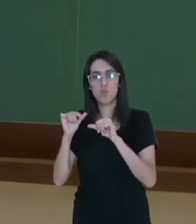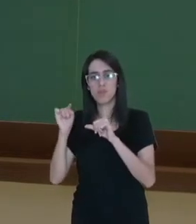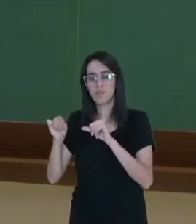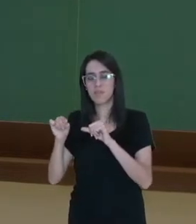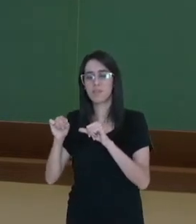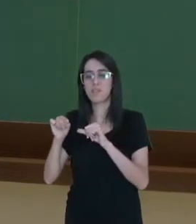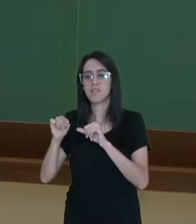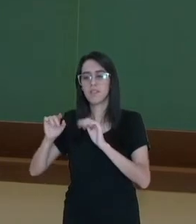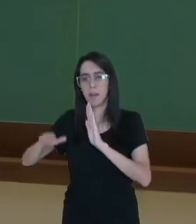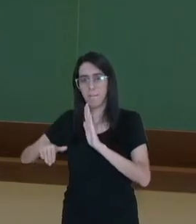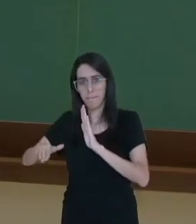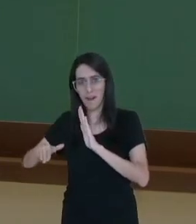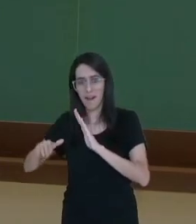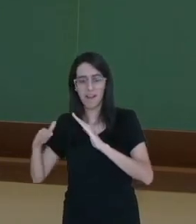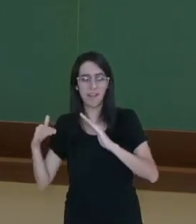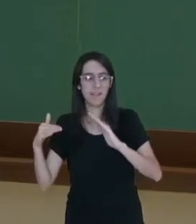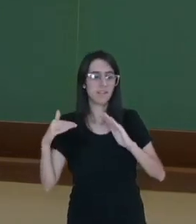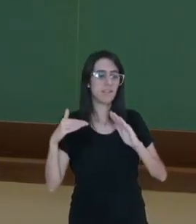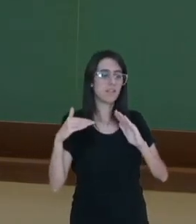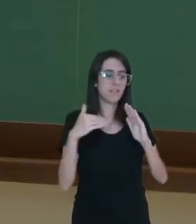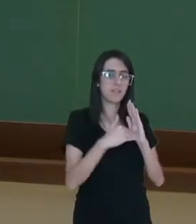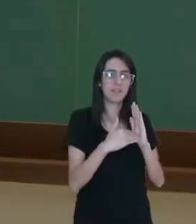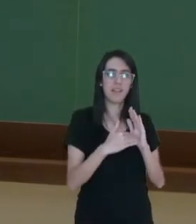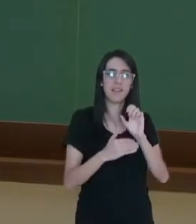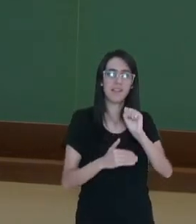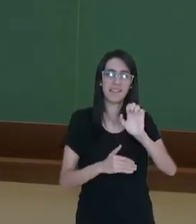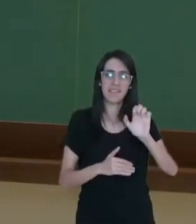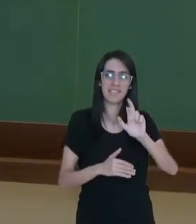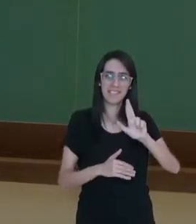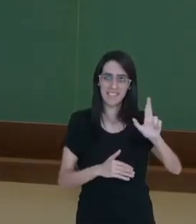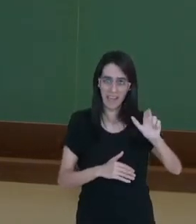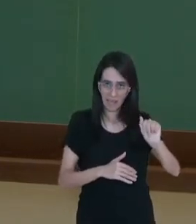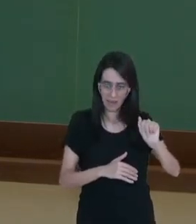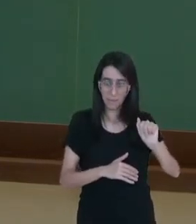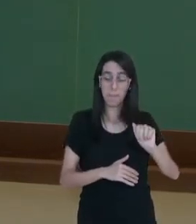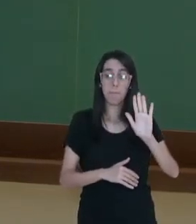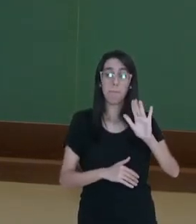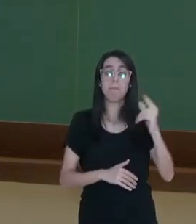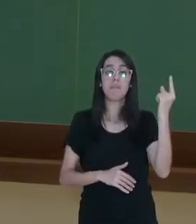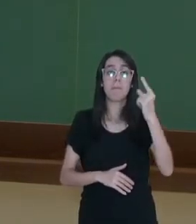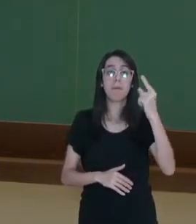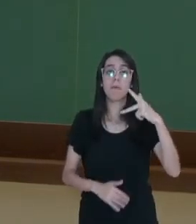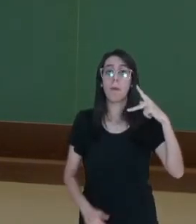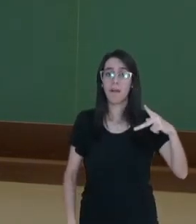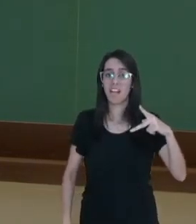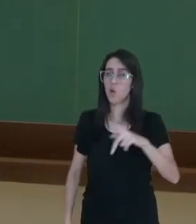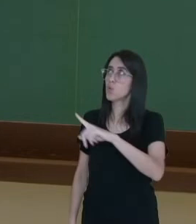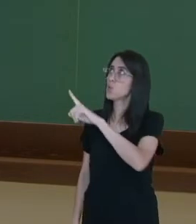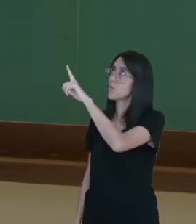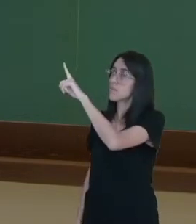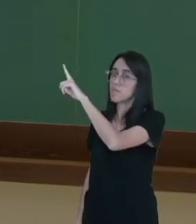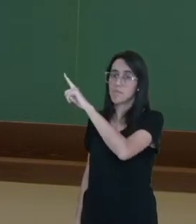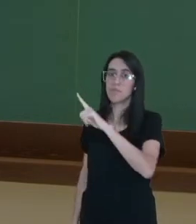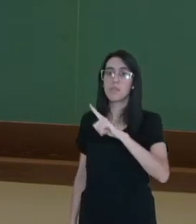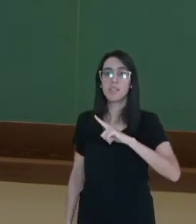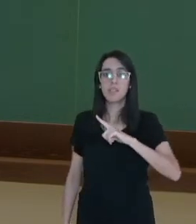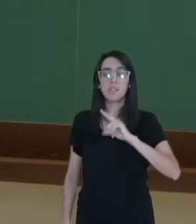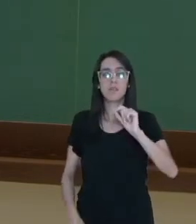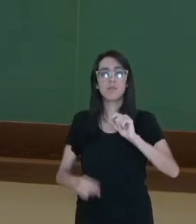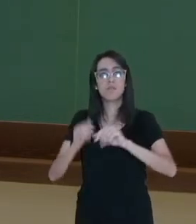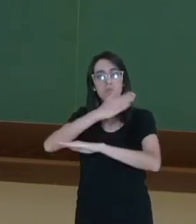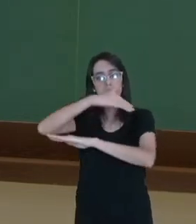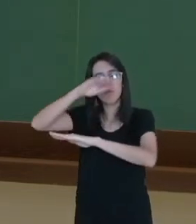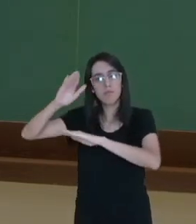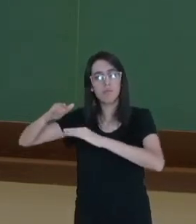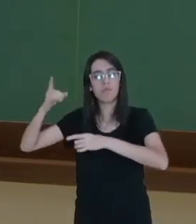planície litorânea e o primeiro planalto, que é o Planalto de Curitiba, que é formado principalmente por depósitos provenientes